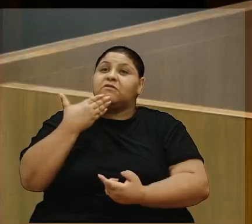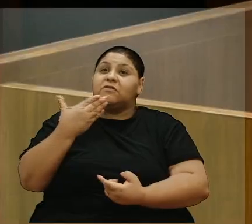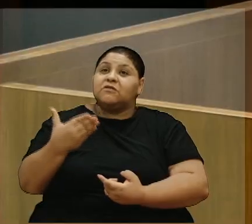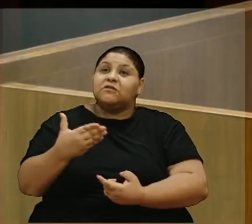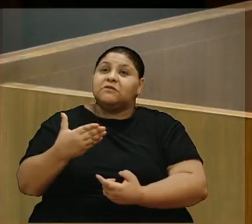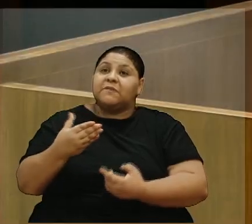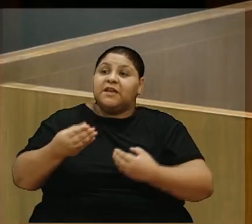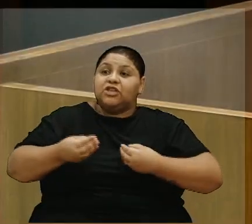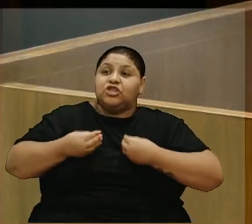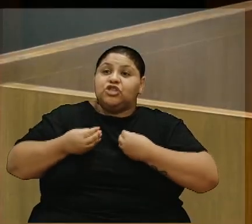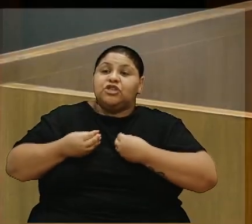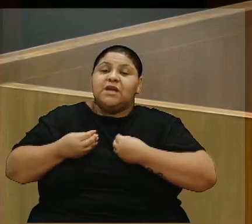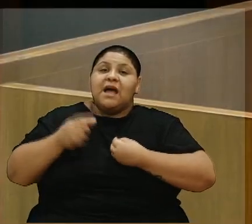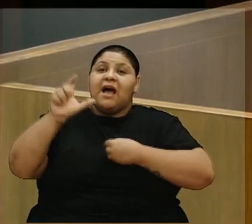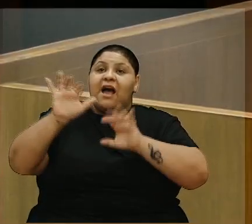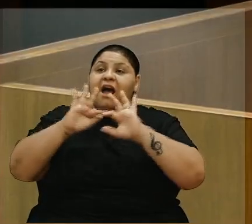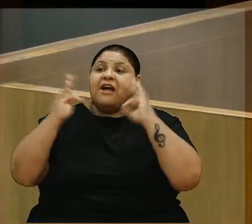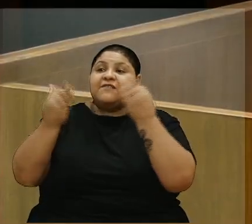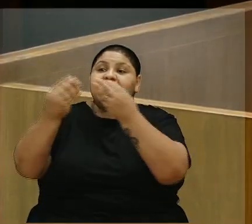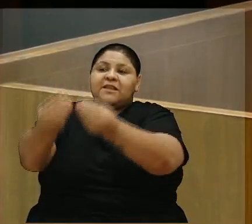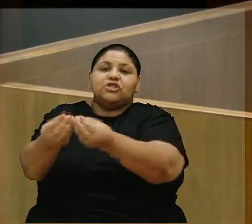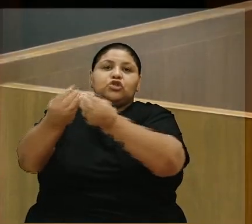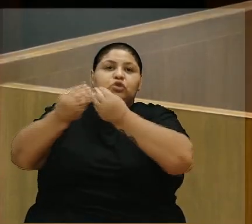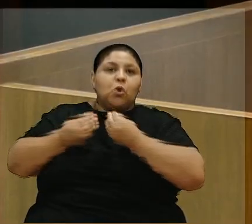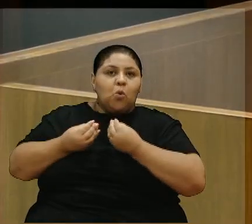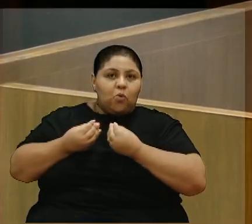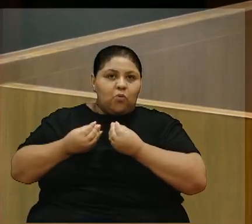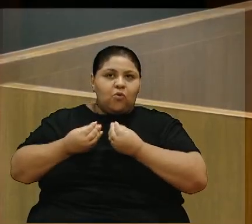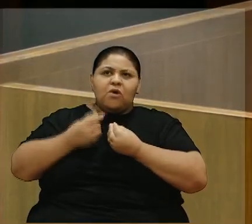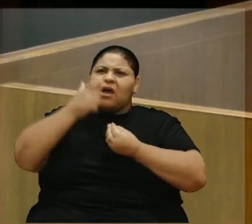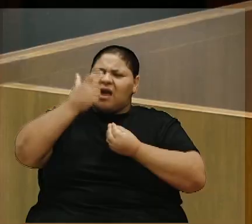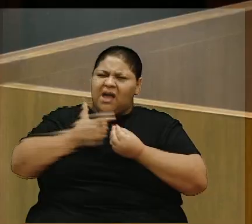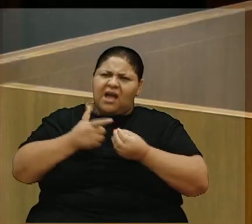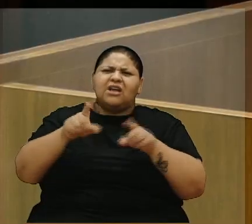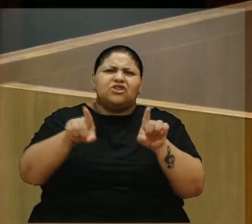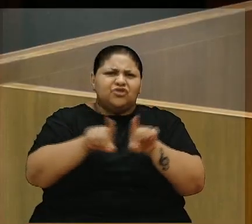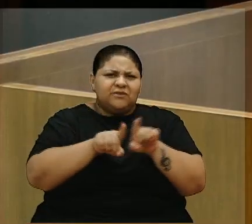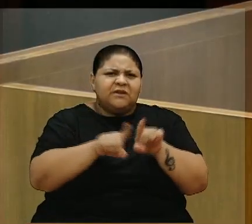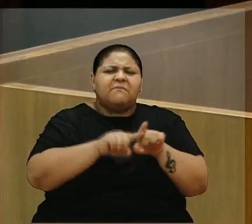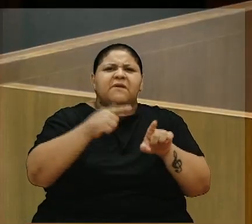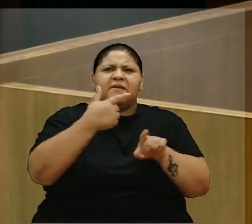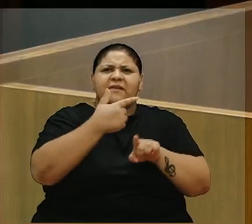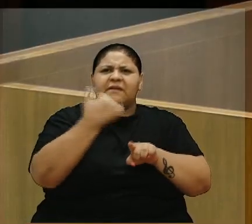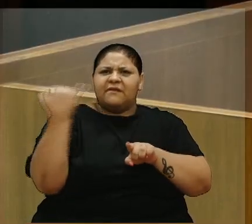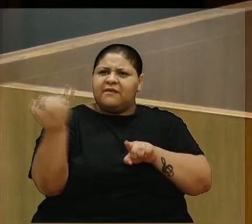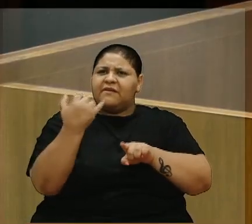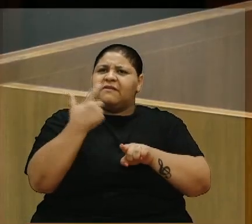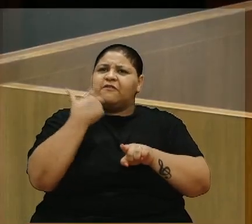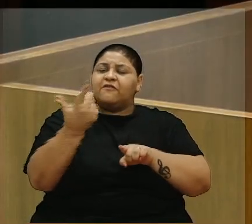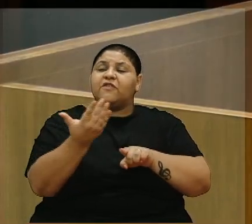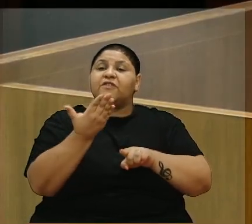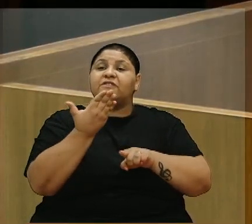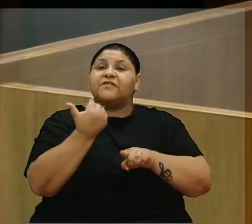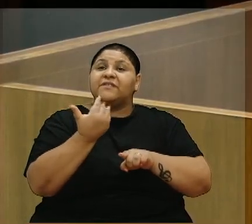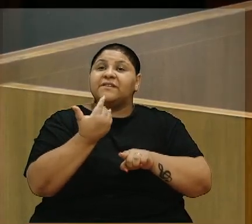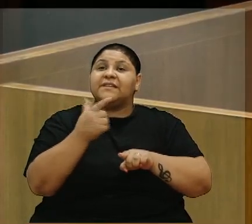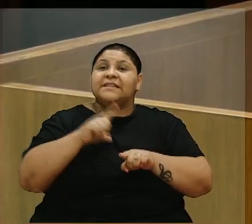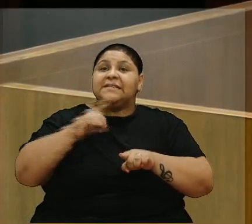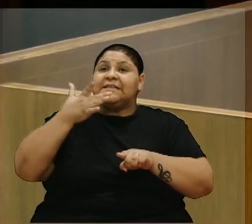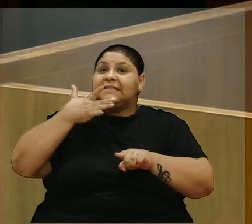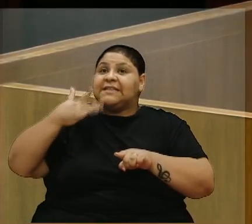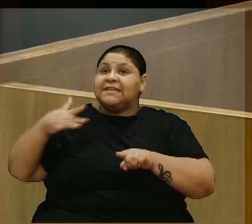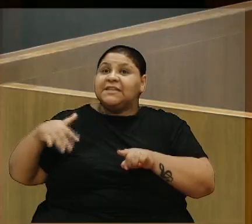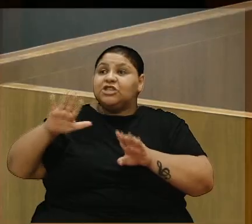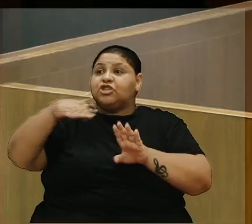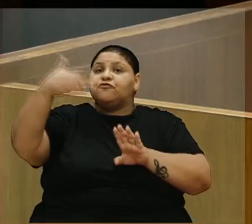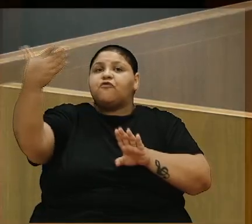para as famílias nos ajudam. Eu acho que outro ponto importante aqui é que a gente fala muito da alimentação e a gente tem crianças